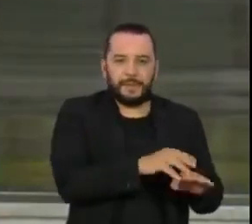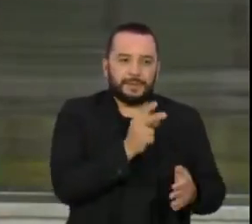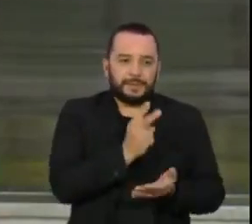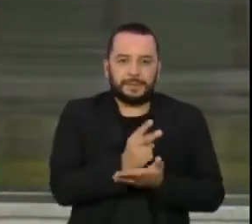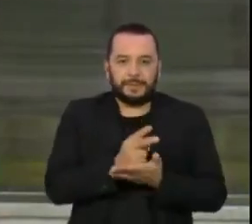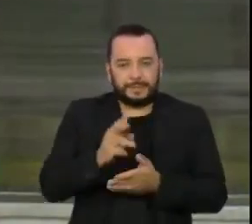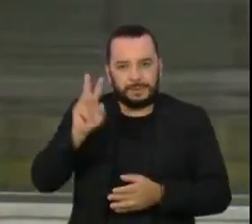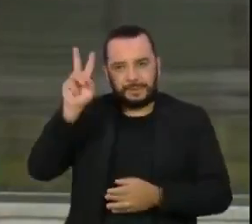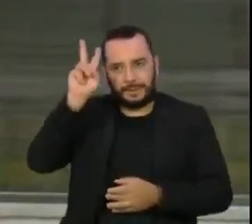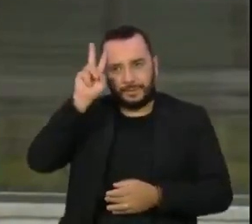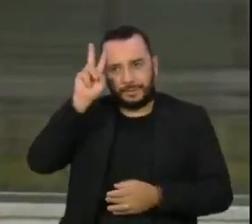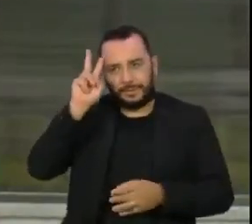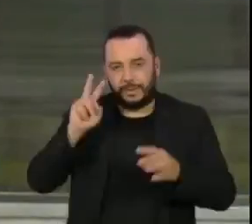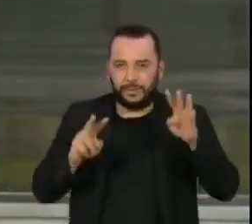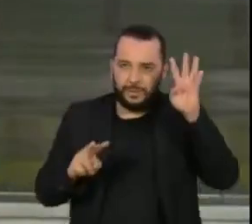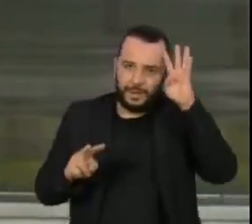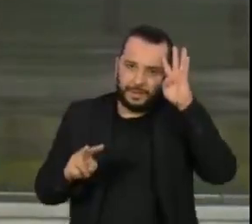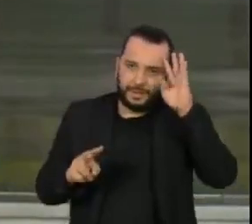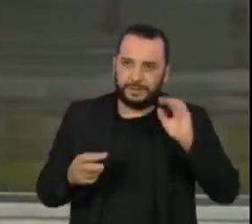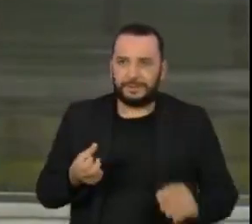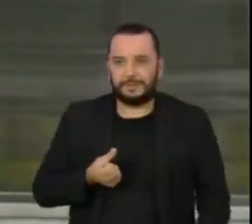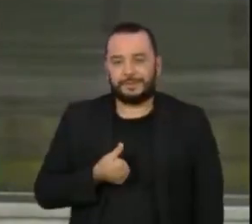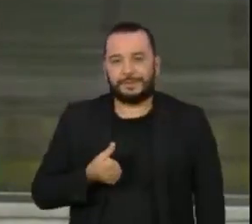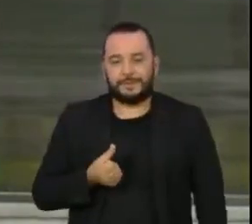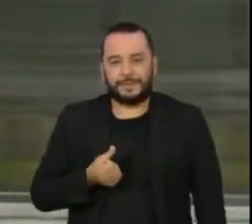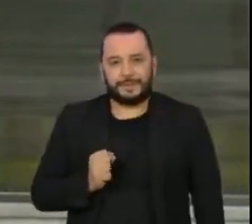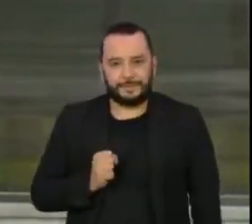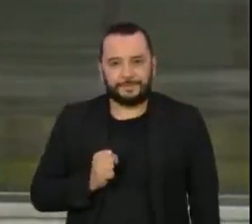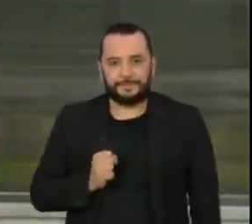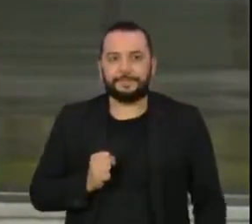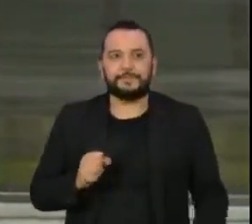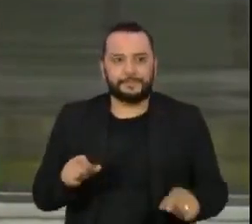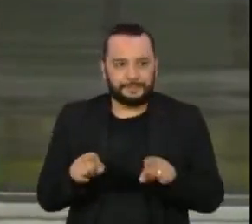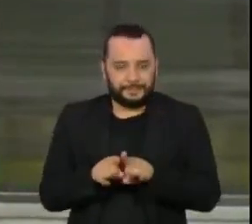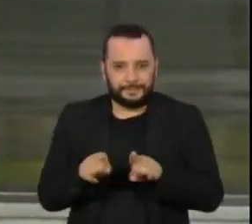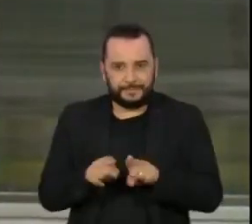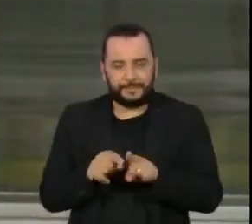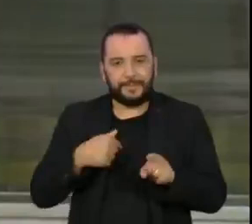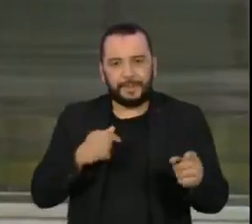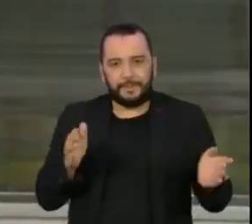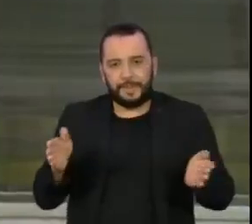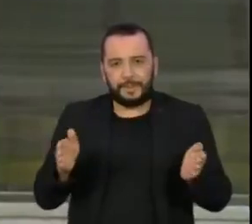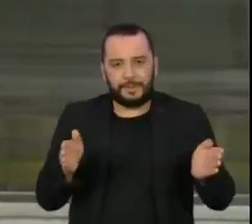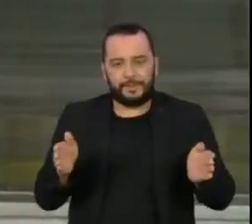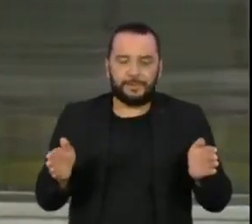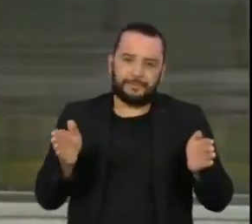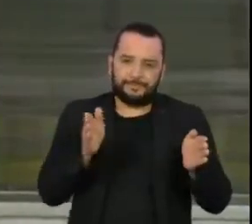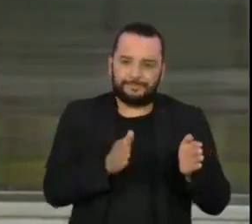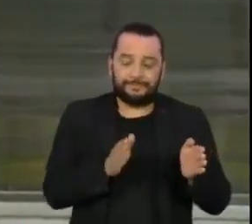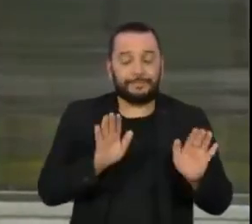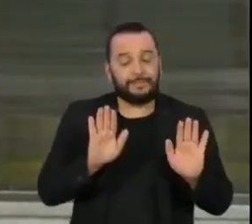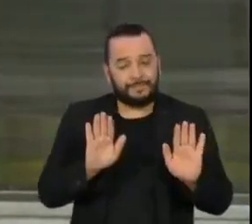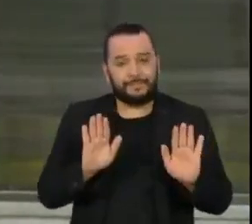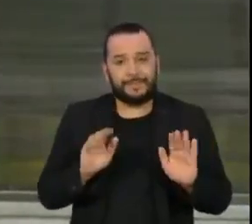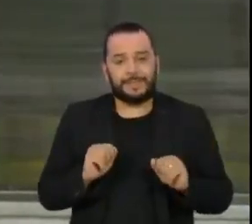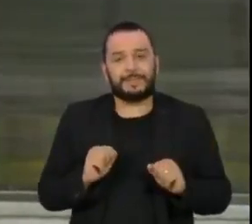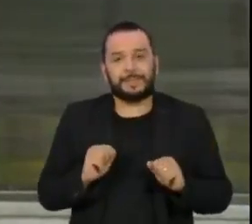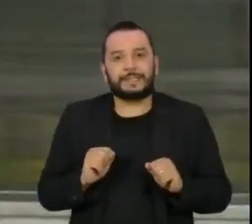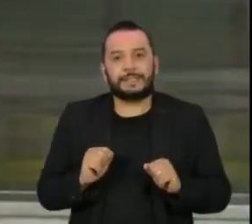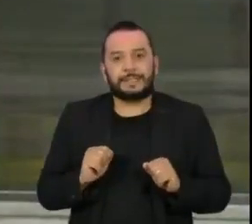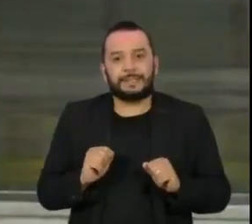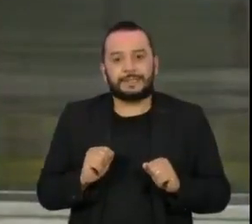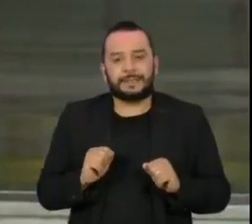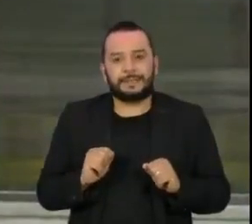segundas, quartas e sextas-feiras. E se pudermos, até com menor prazo ainda. Mas é uma série, eu